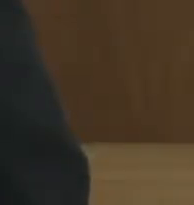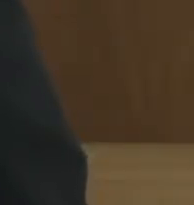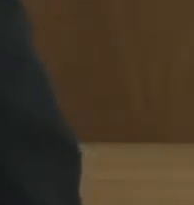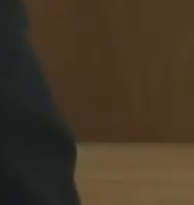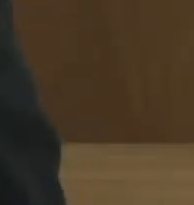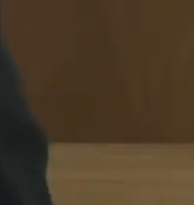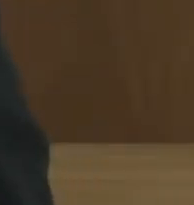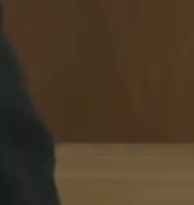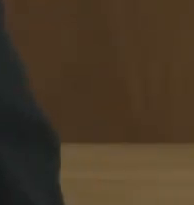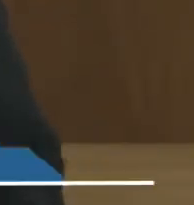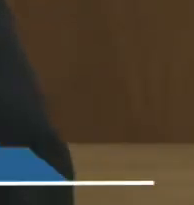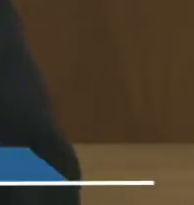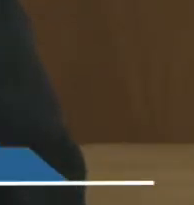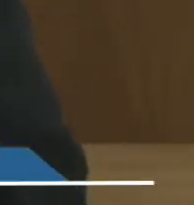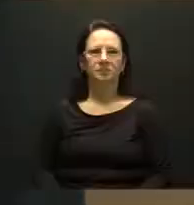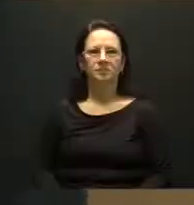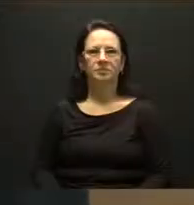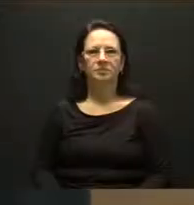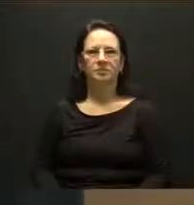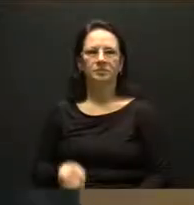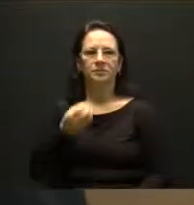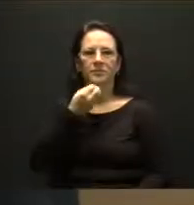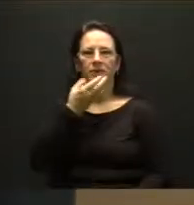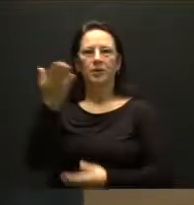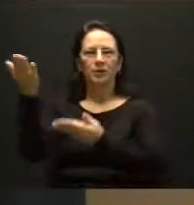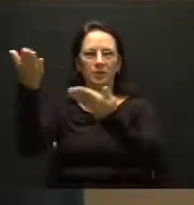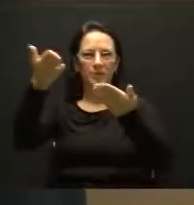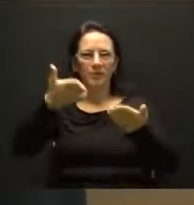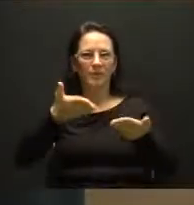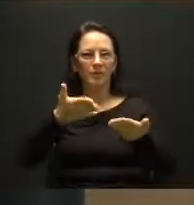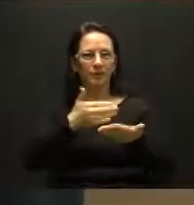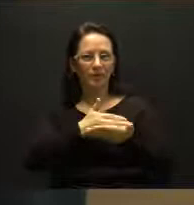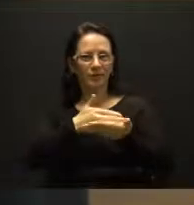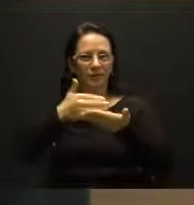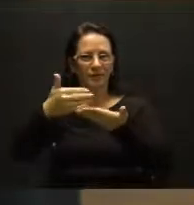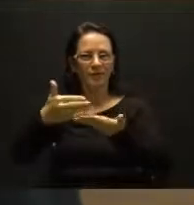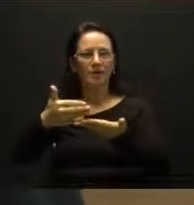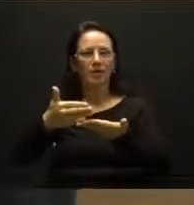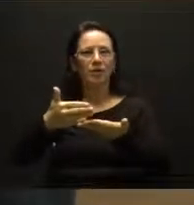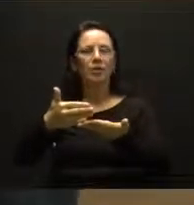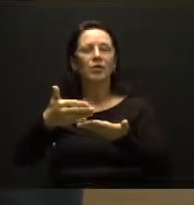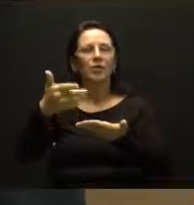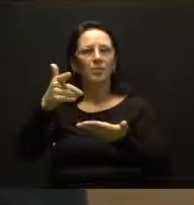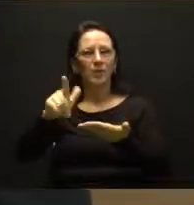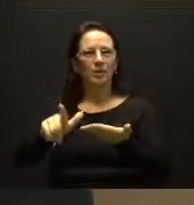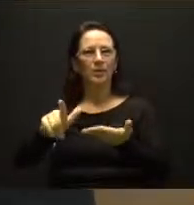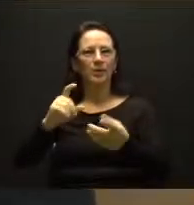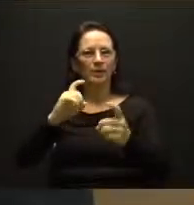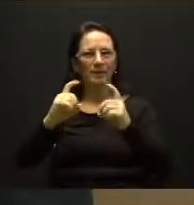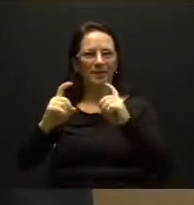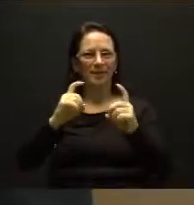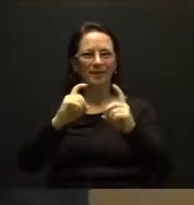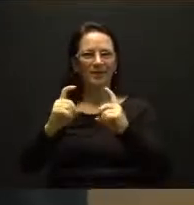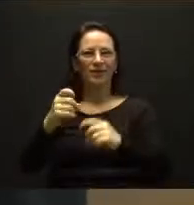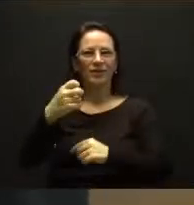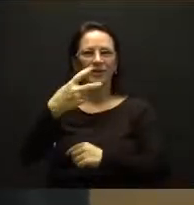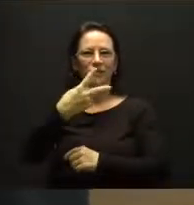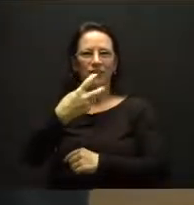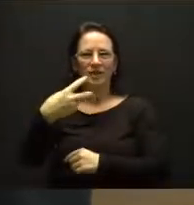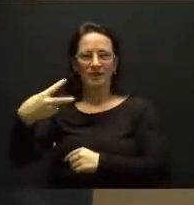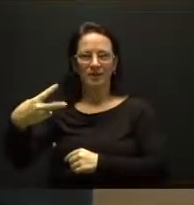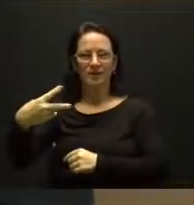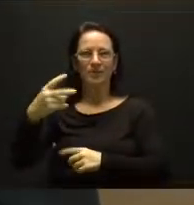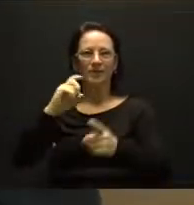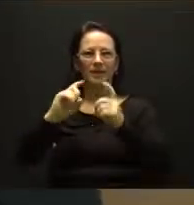olá seja bem vindo à sua tv câmara dentro de instantes terá início mais uma sessão ordinária é a 22ª